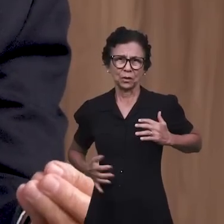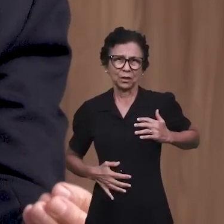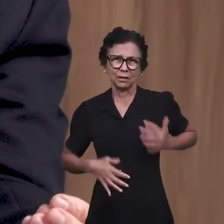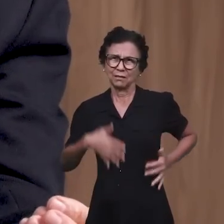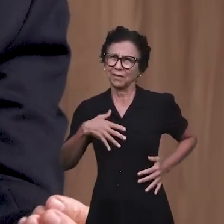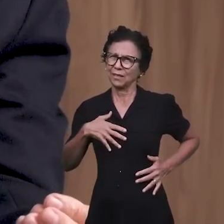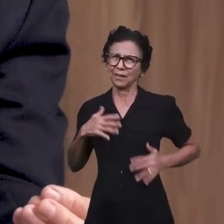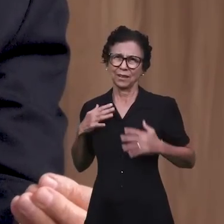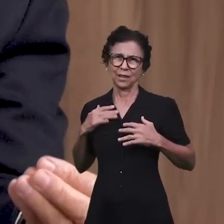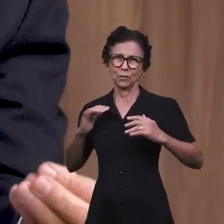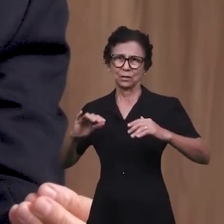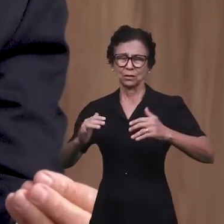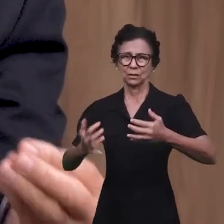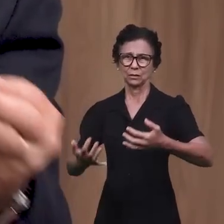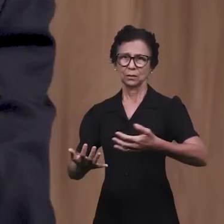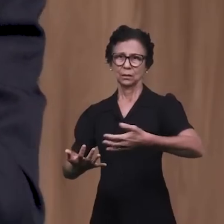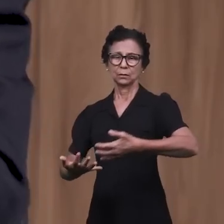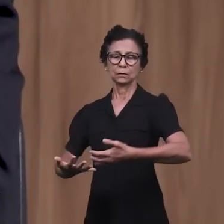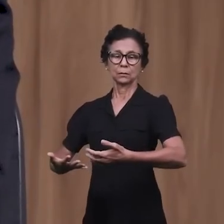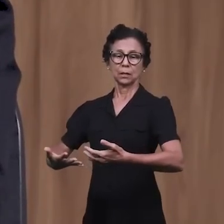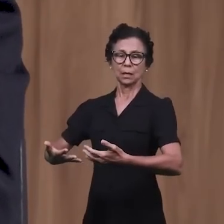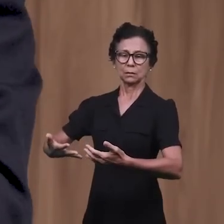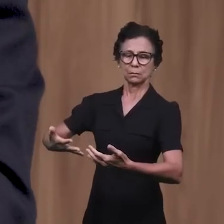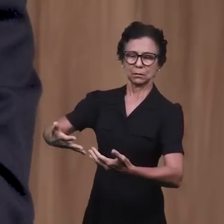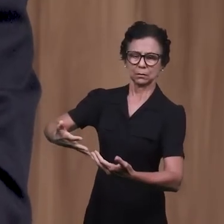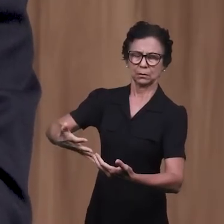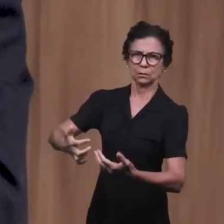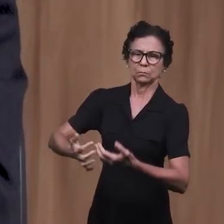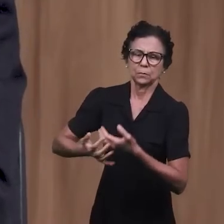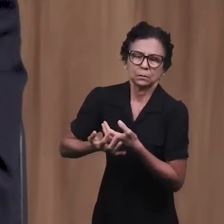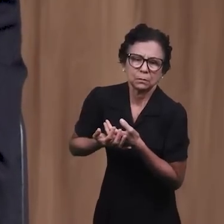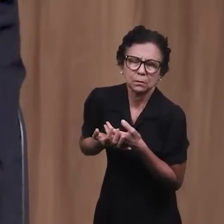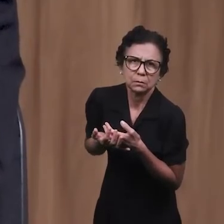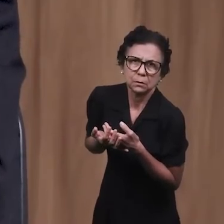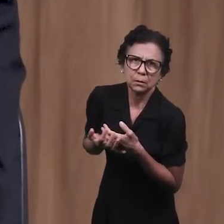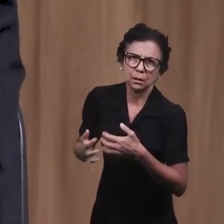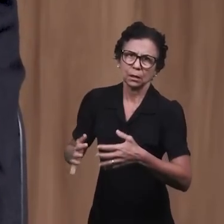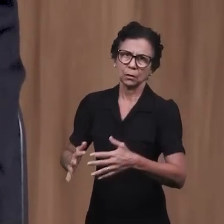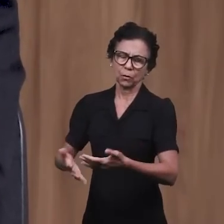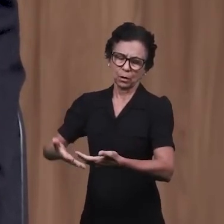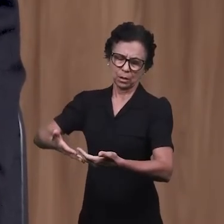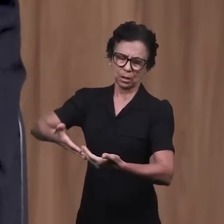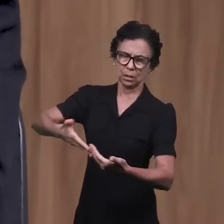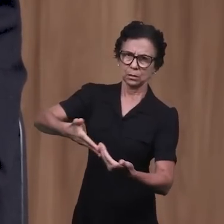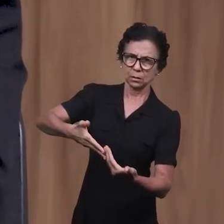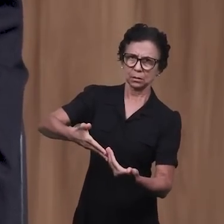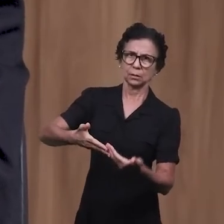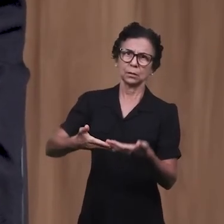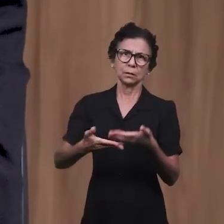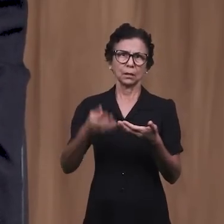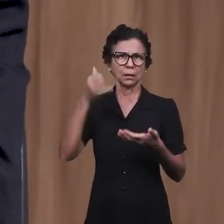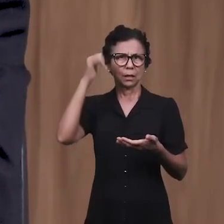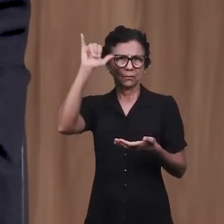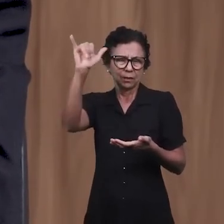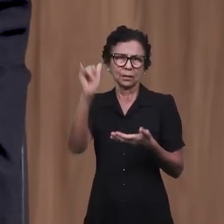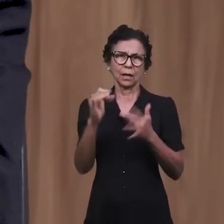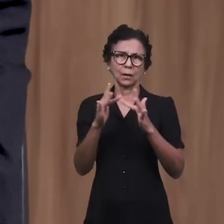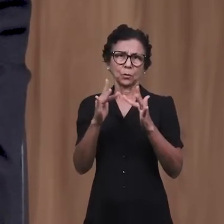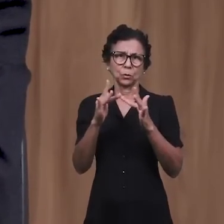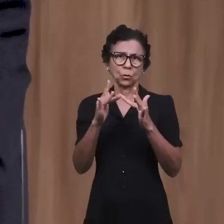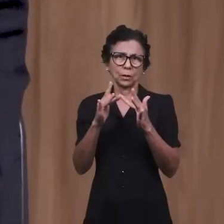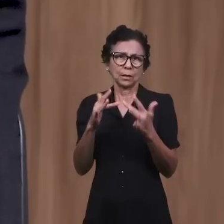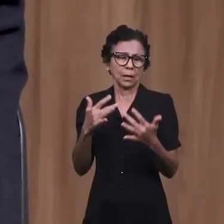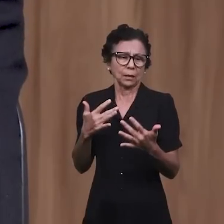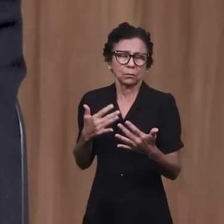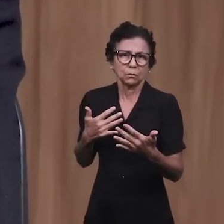irmã às águas, né, para ser batizada, mas evitar, especialmente com relação a irmãs, né? E aquele